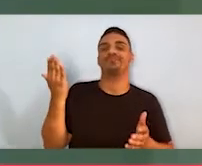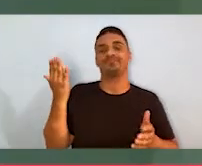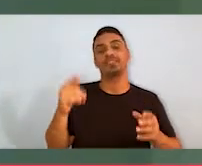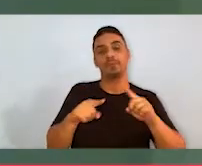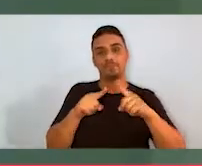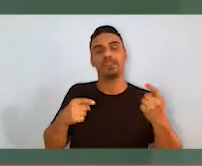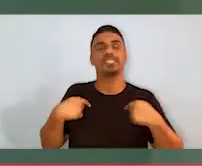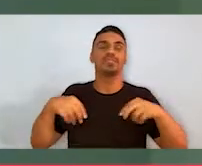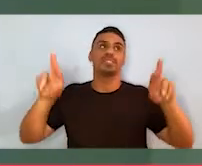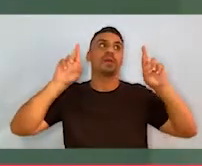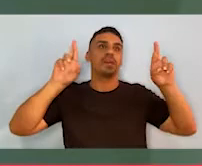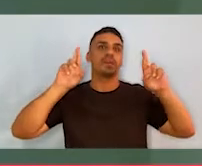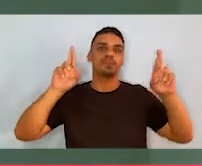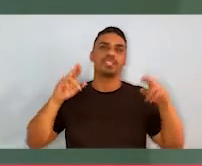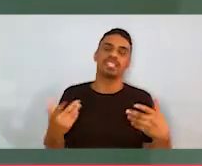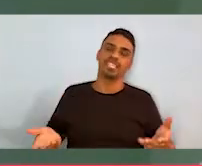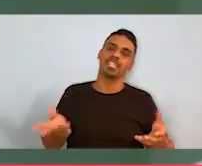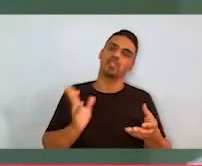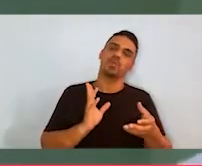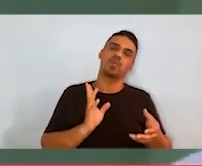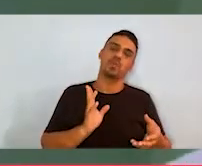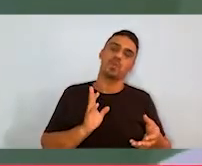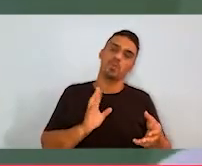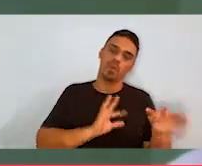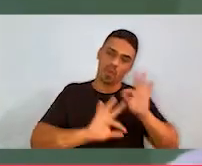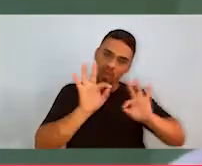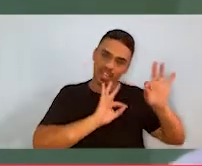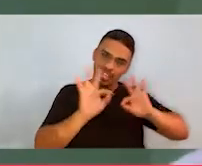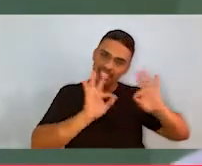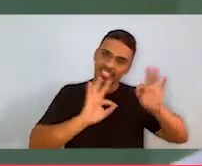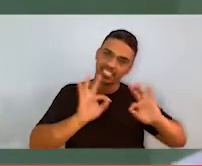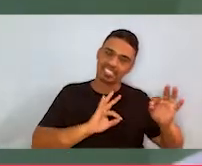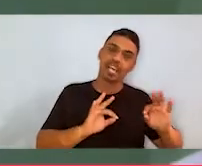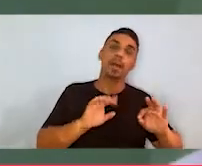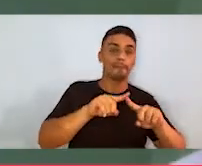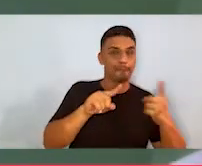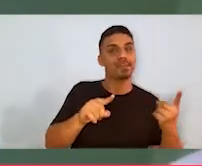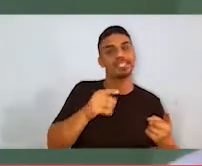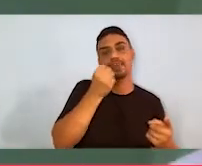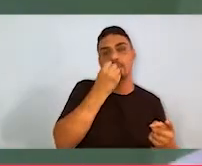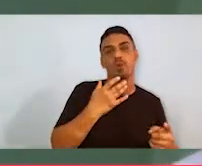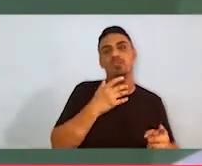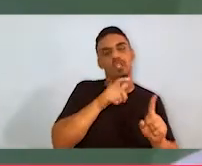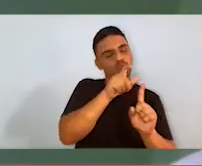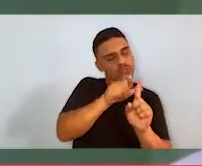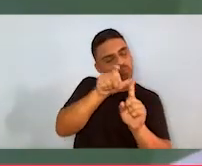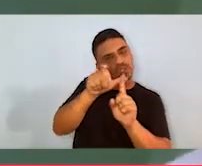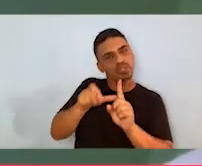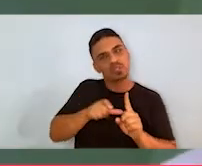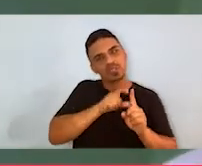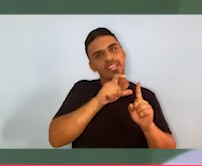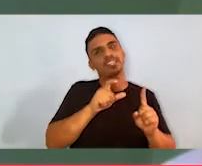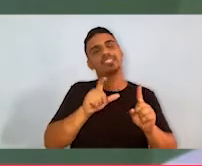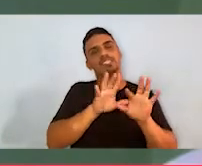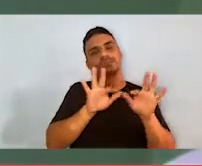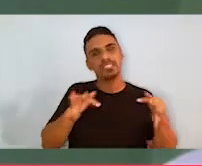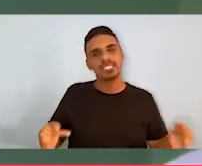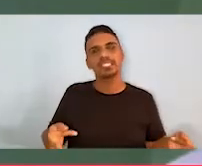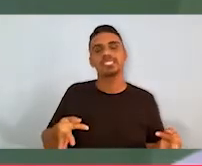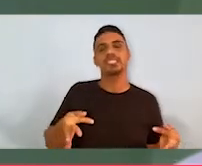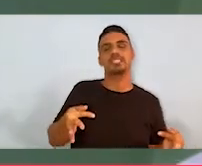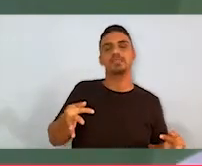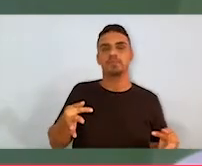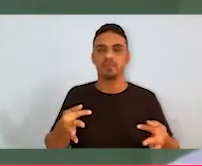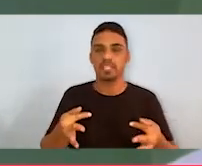pretendo, só que para colocar coisas assim, é legal ter os personagens um pouco mais consolidados. Então, assim, Sam